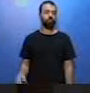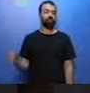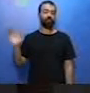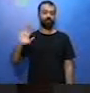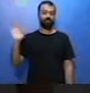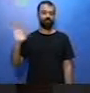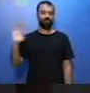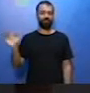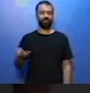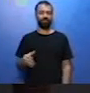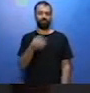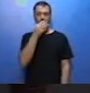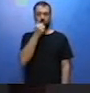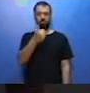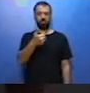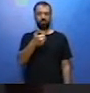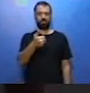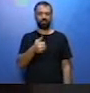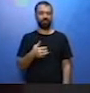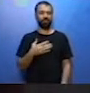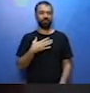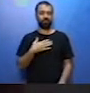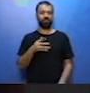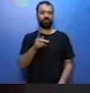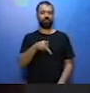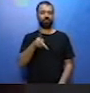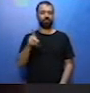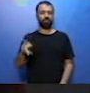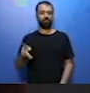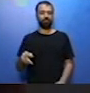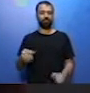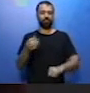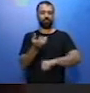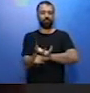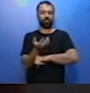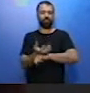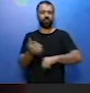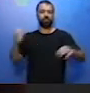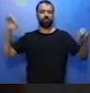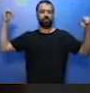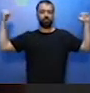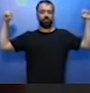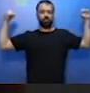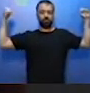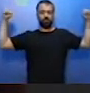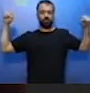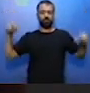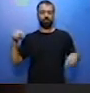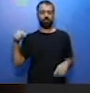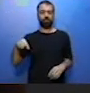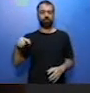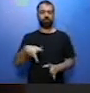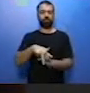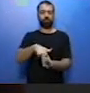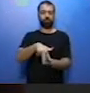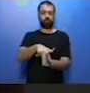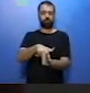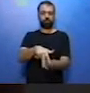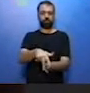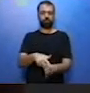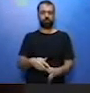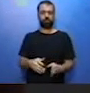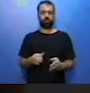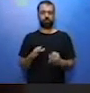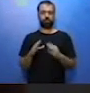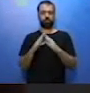o olá boa tarde a todos eu sou a maria lúcia professora de educação física da escola municipal